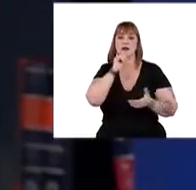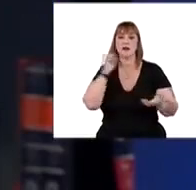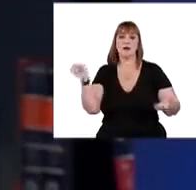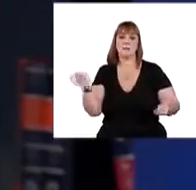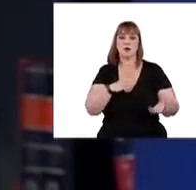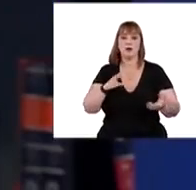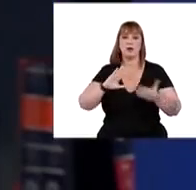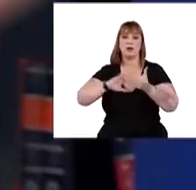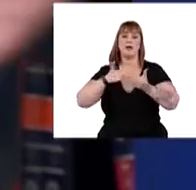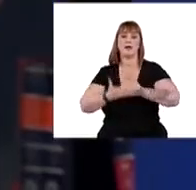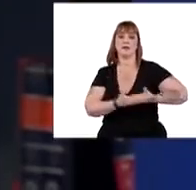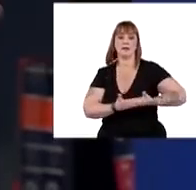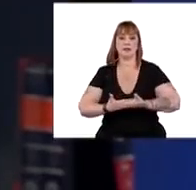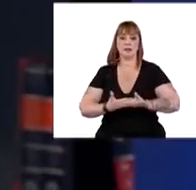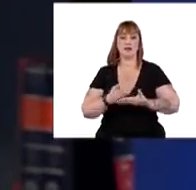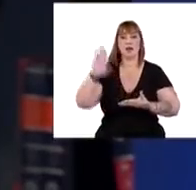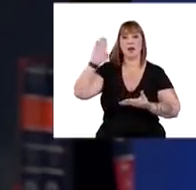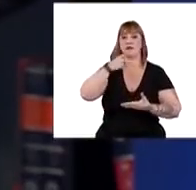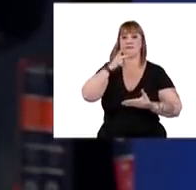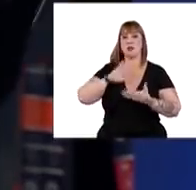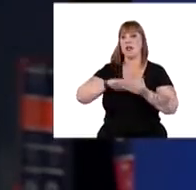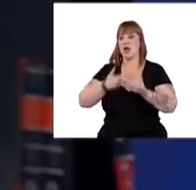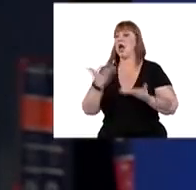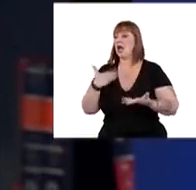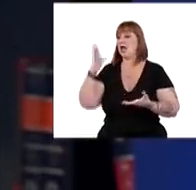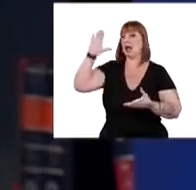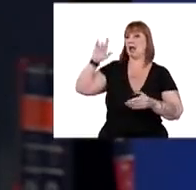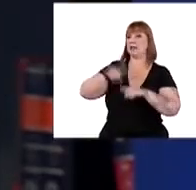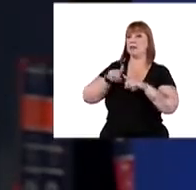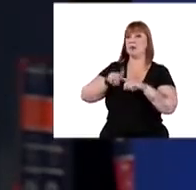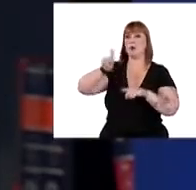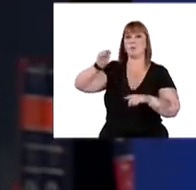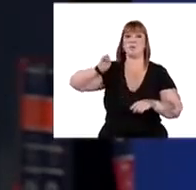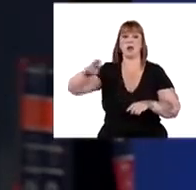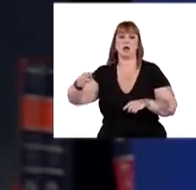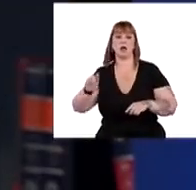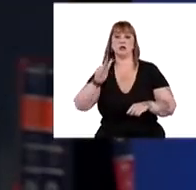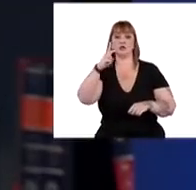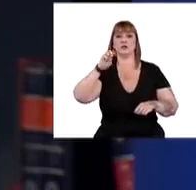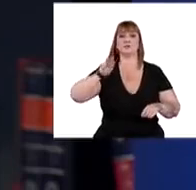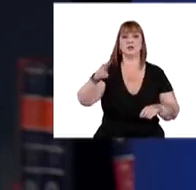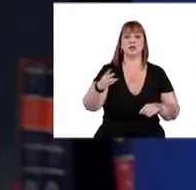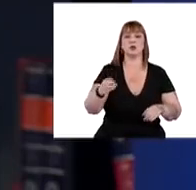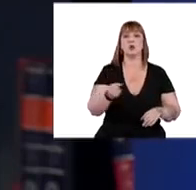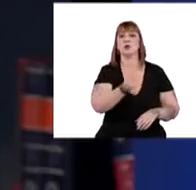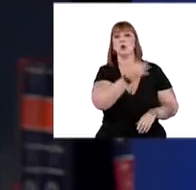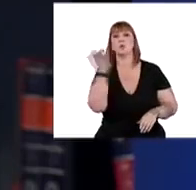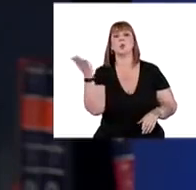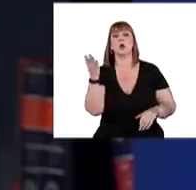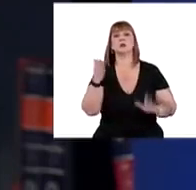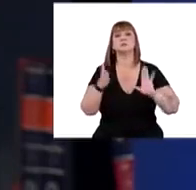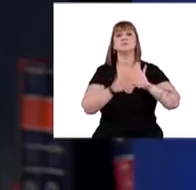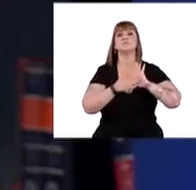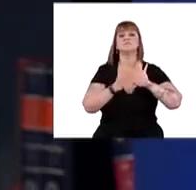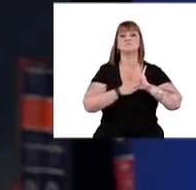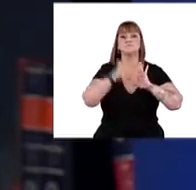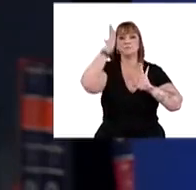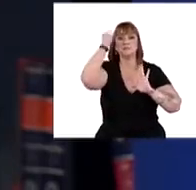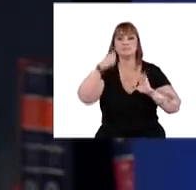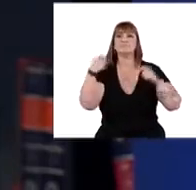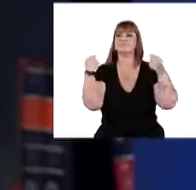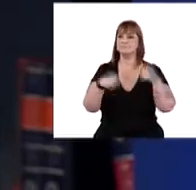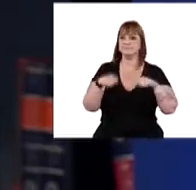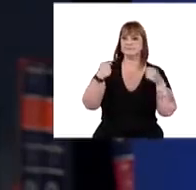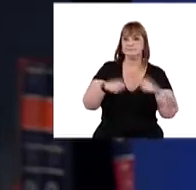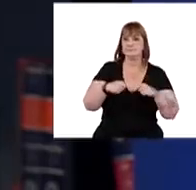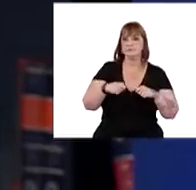falar de creche. Um candidato começa a falar de creche, eu também quero fazer 1 milhão de creche, 2 milhões de creche. Mas quantos têm um plano e sabem que realmente é